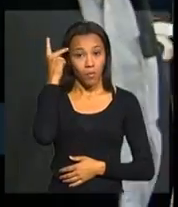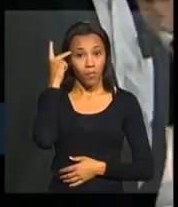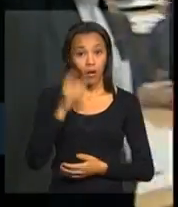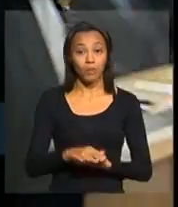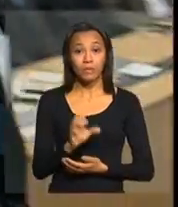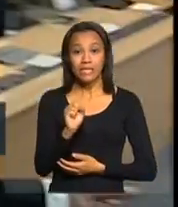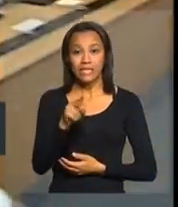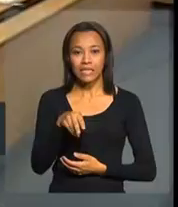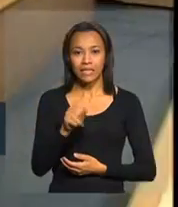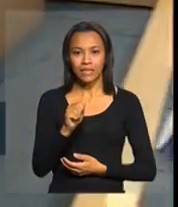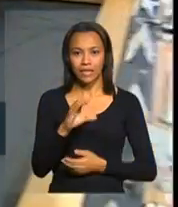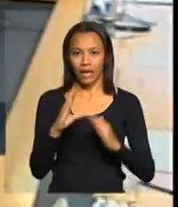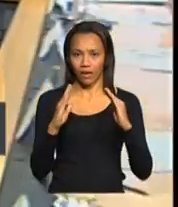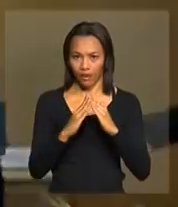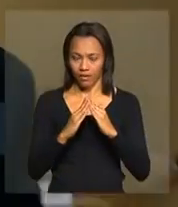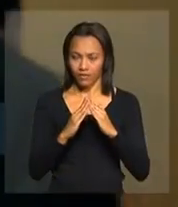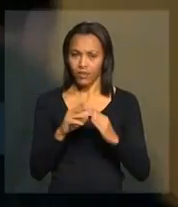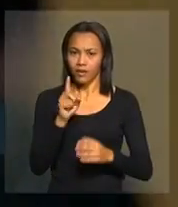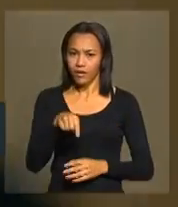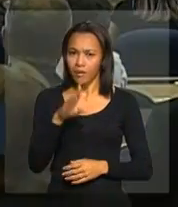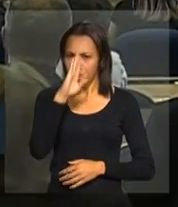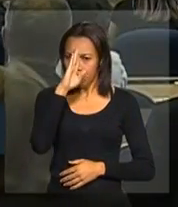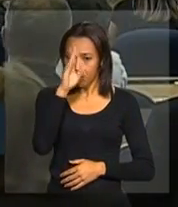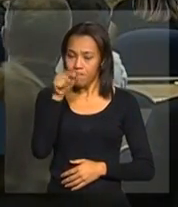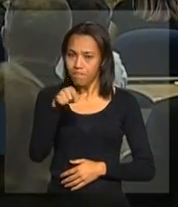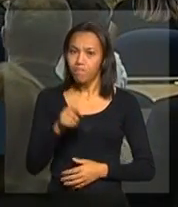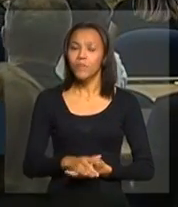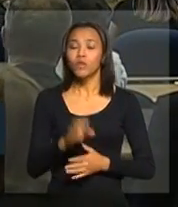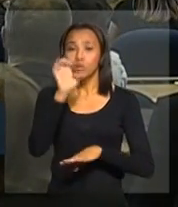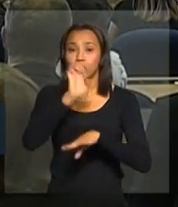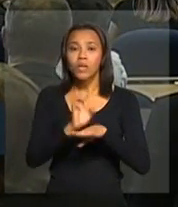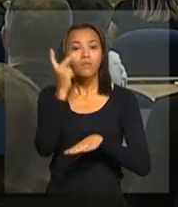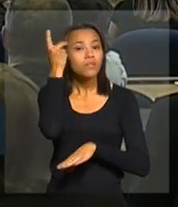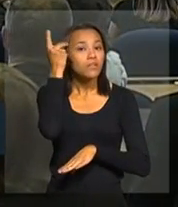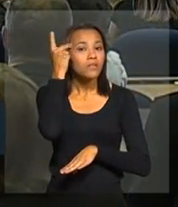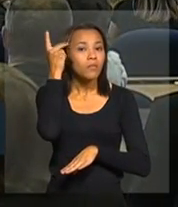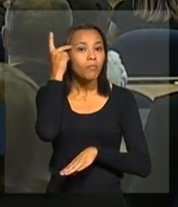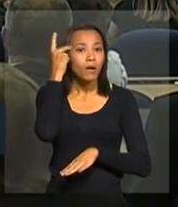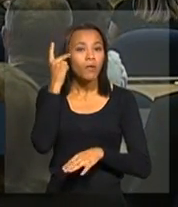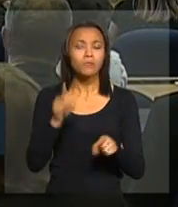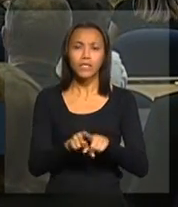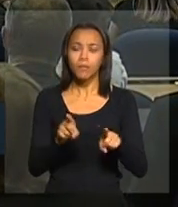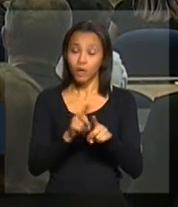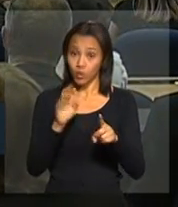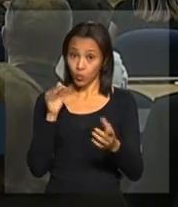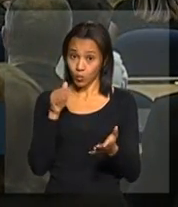com papel relevante na condução da Central de Transplantes do Estado de São Paulo